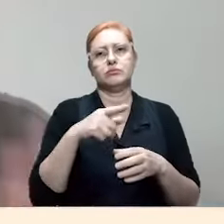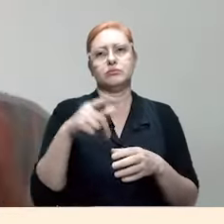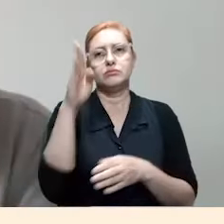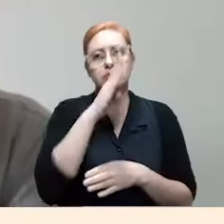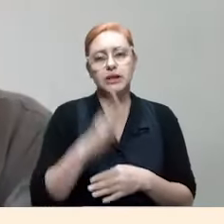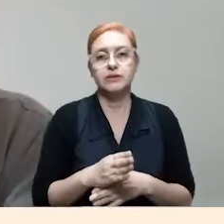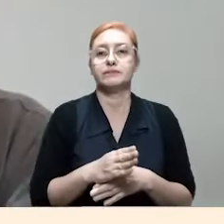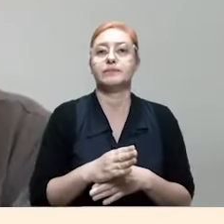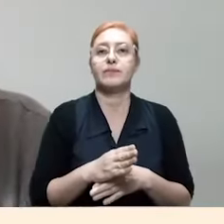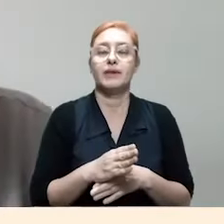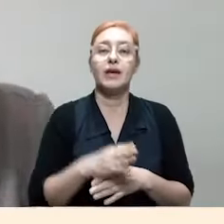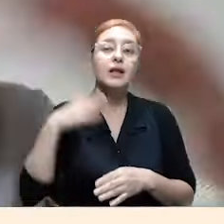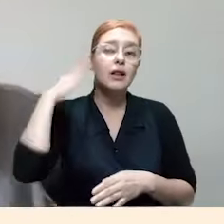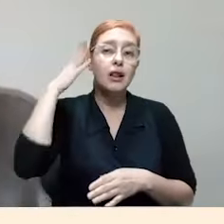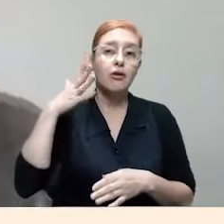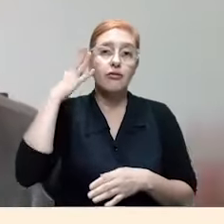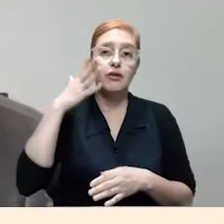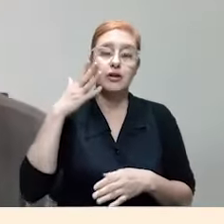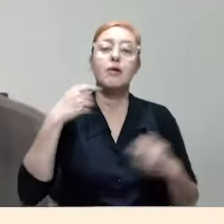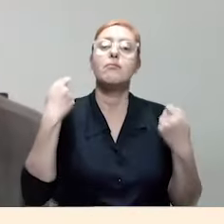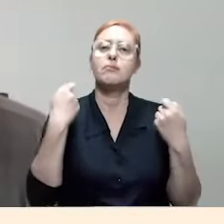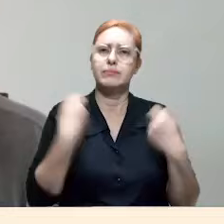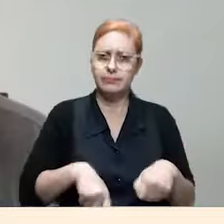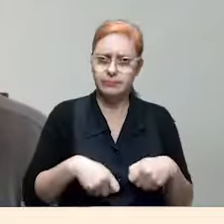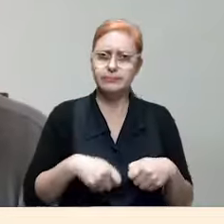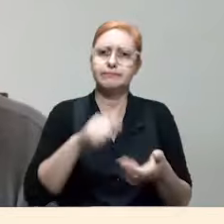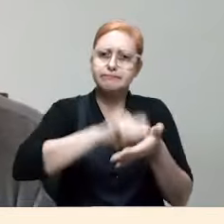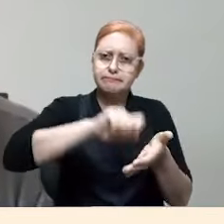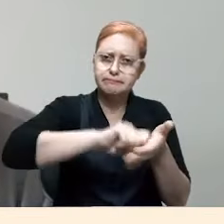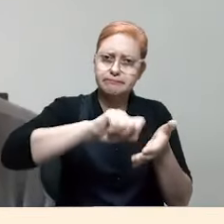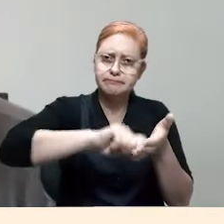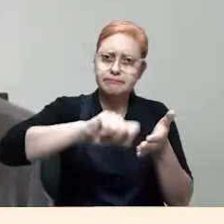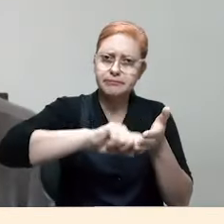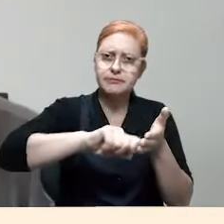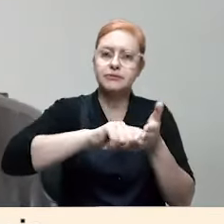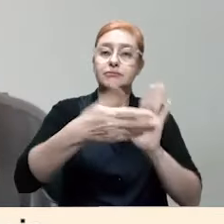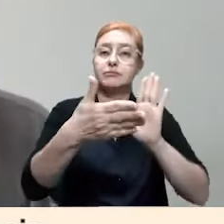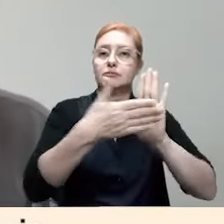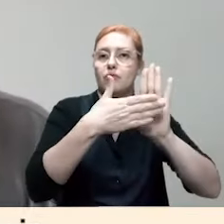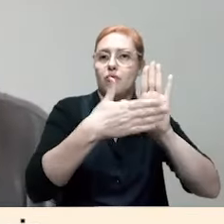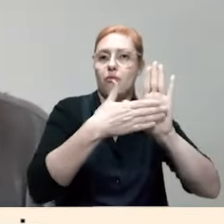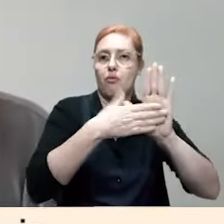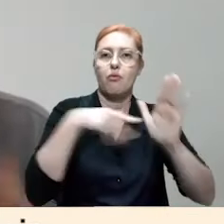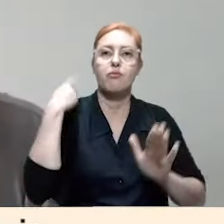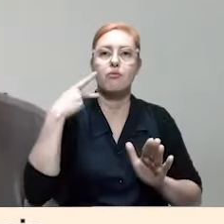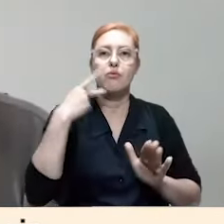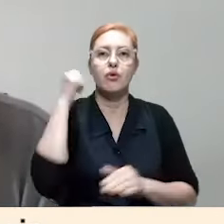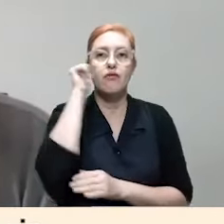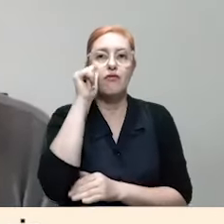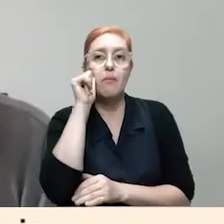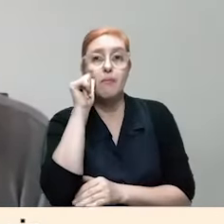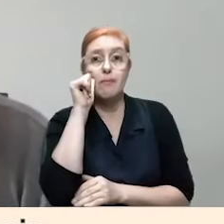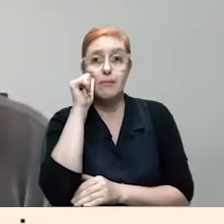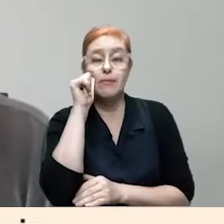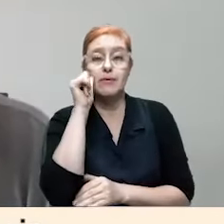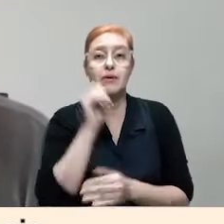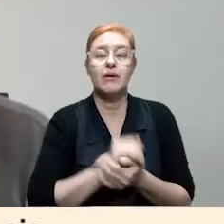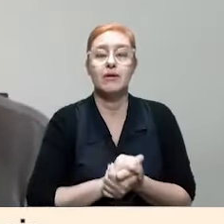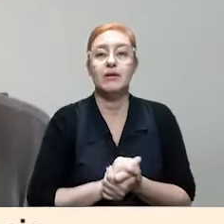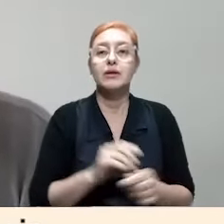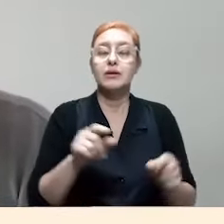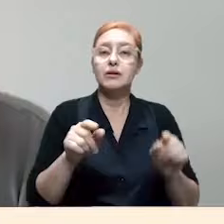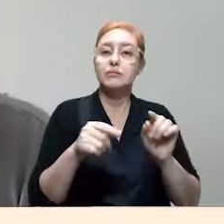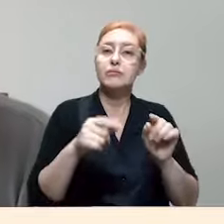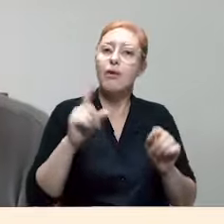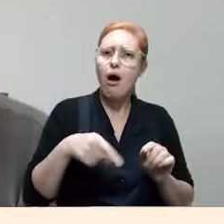claro, era uma dessas redes, junto com tantas outras que a gente tem no Brasil. E nesta conferência foi